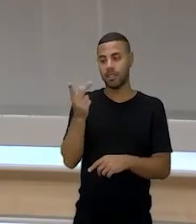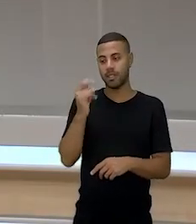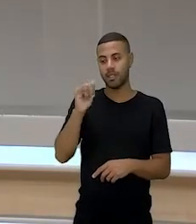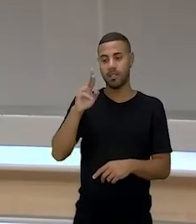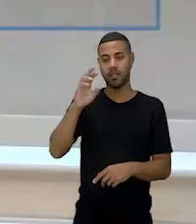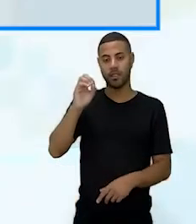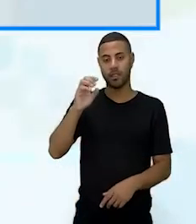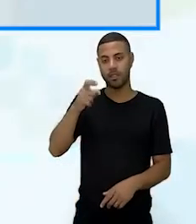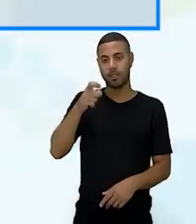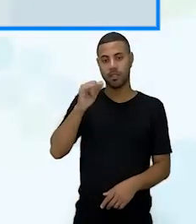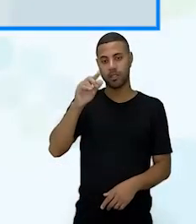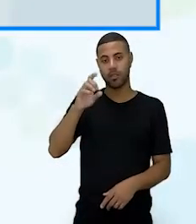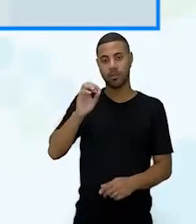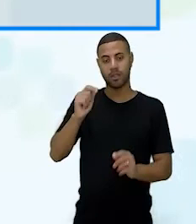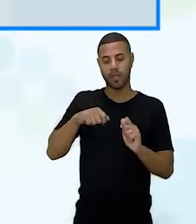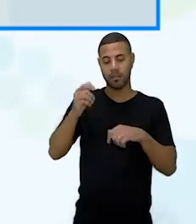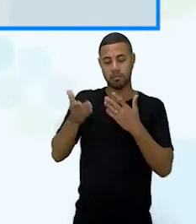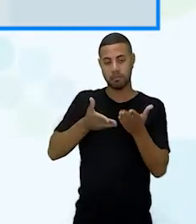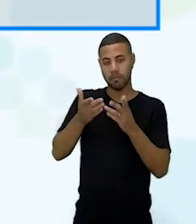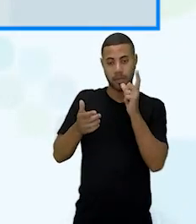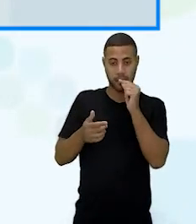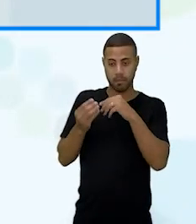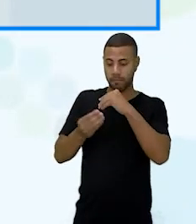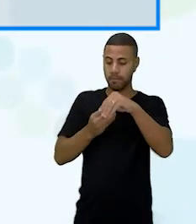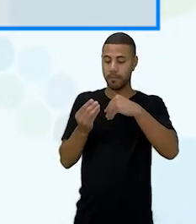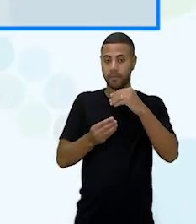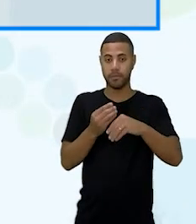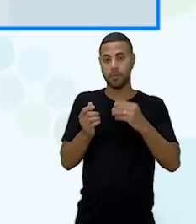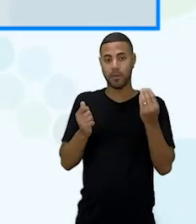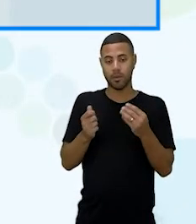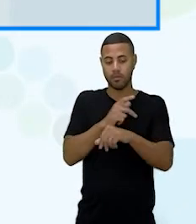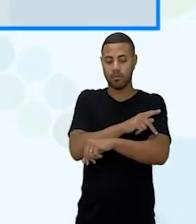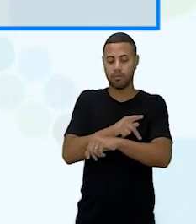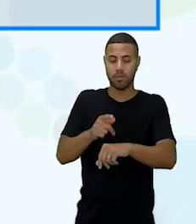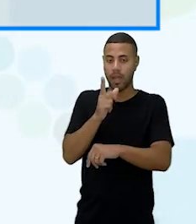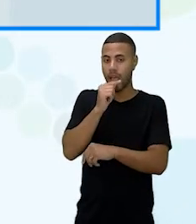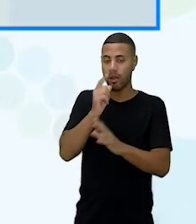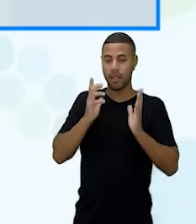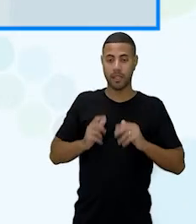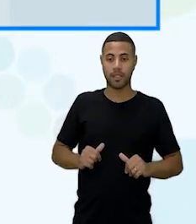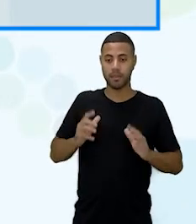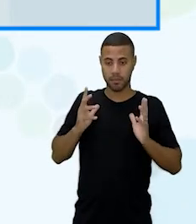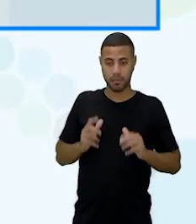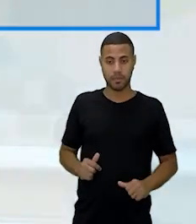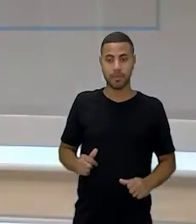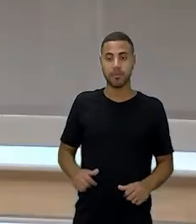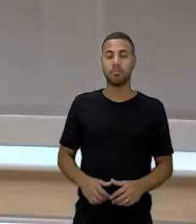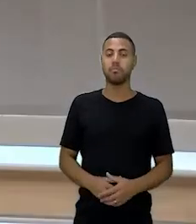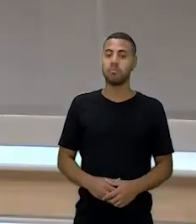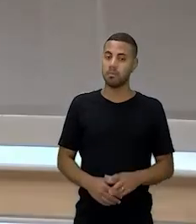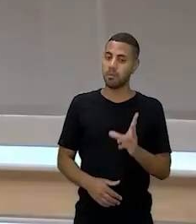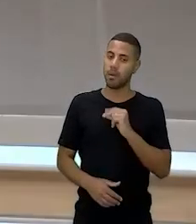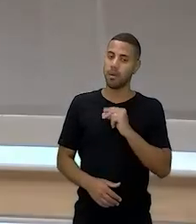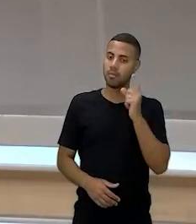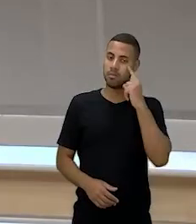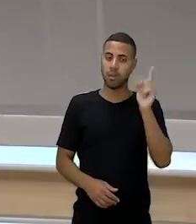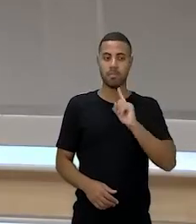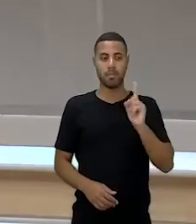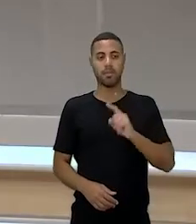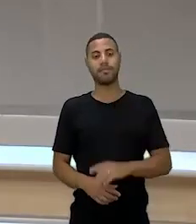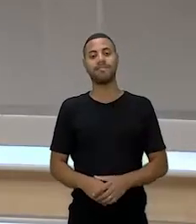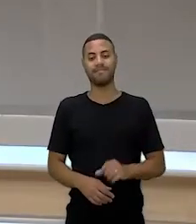no tratamento da água, né, na água... Purificação de Purificação de água, exatamente. Nossa. Exatamente, né?